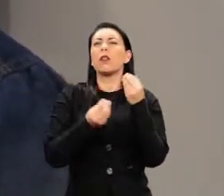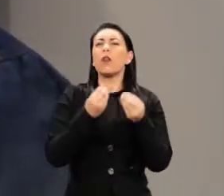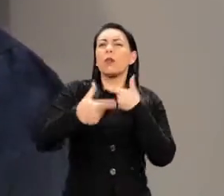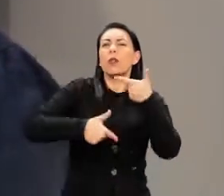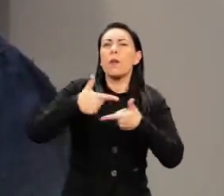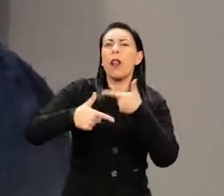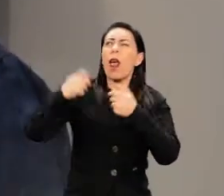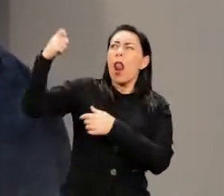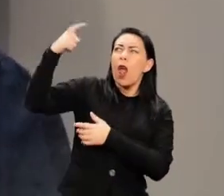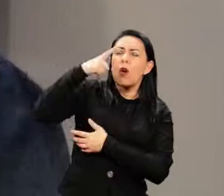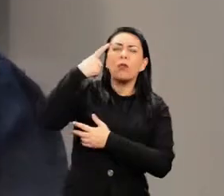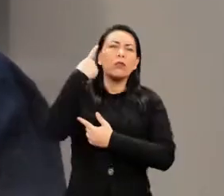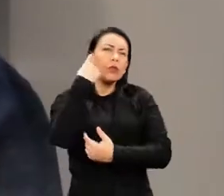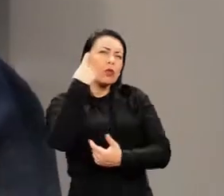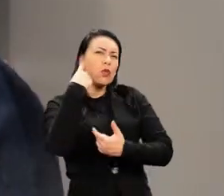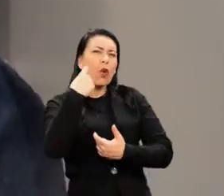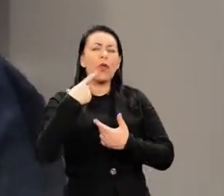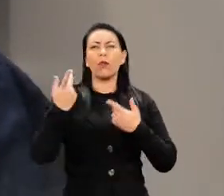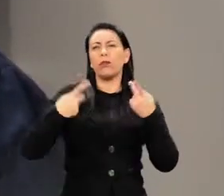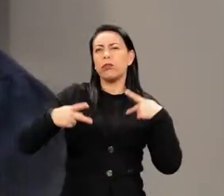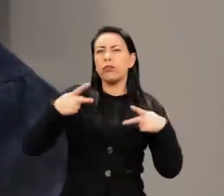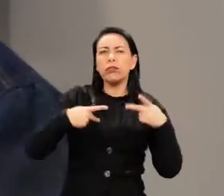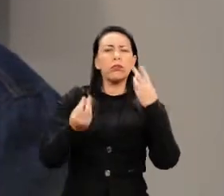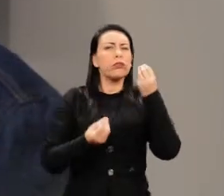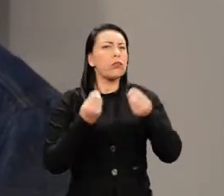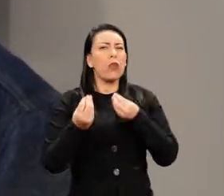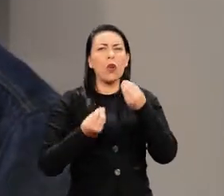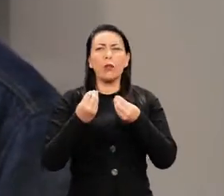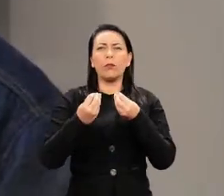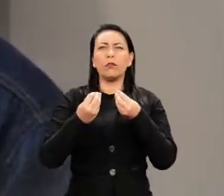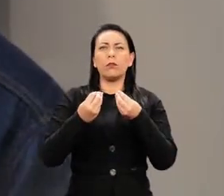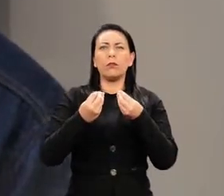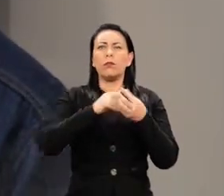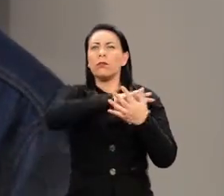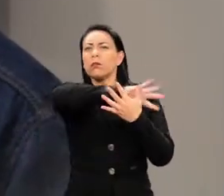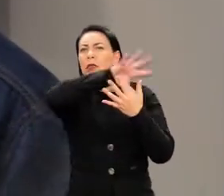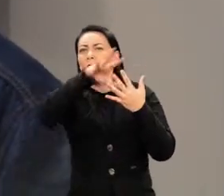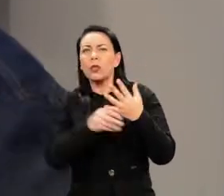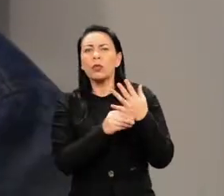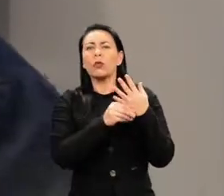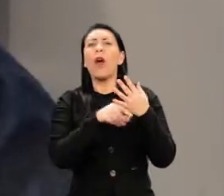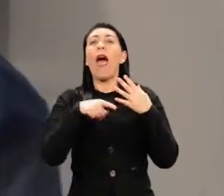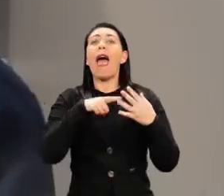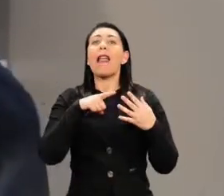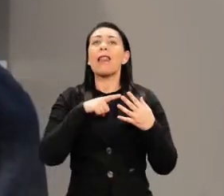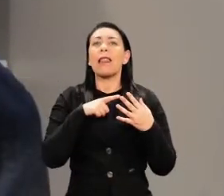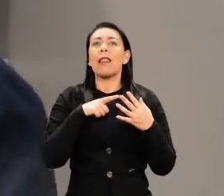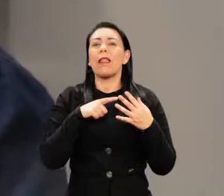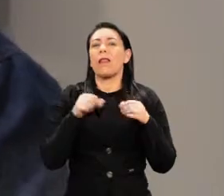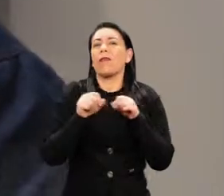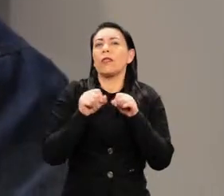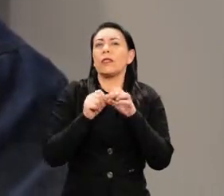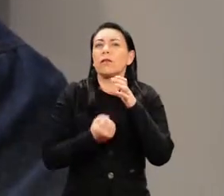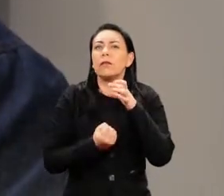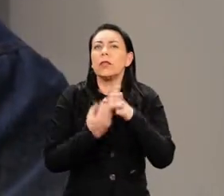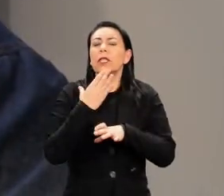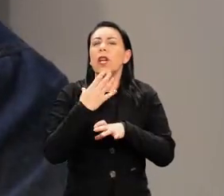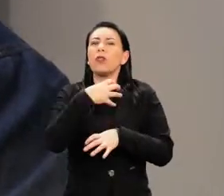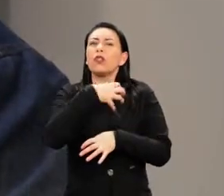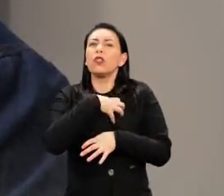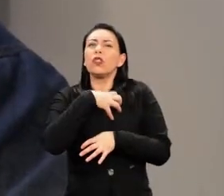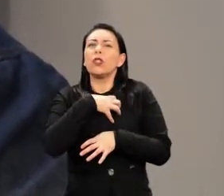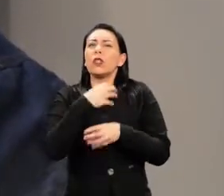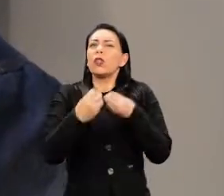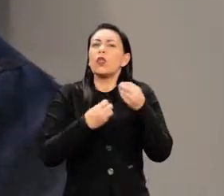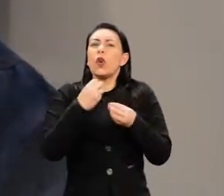visual como organizar cenas como organizar os planos como trabalhar à luz o som a atuação que são os elementos do cinema pra é